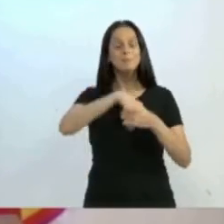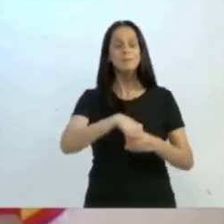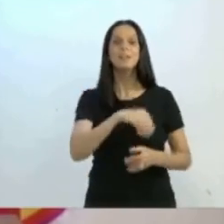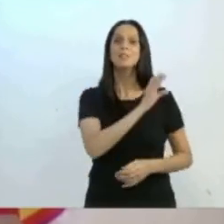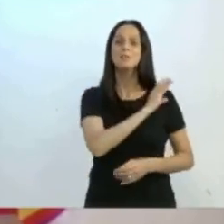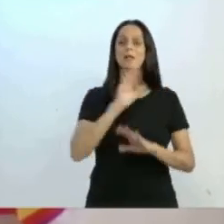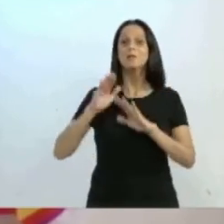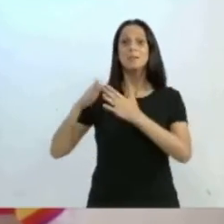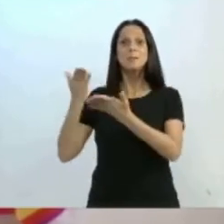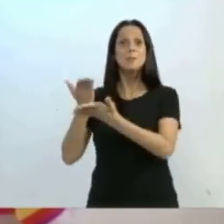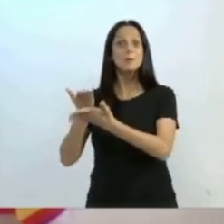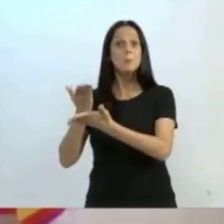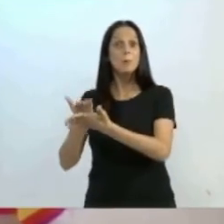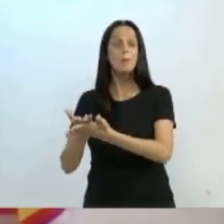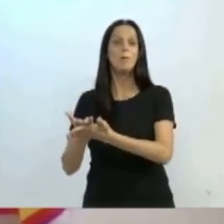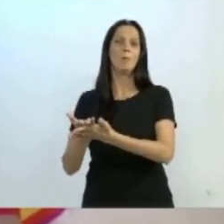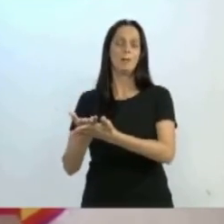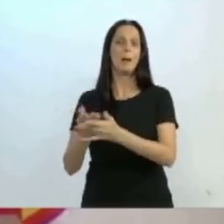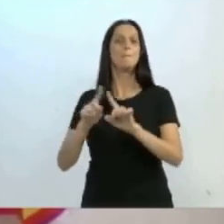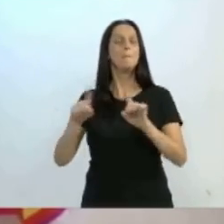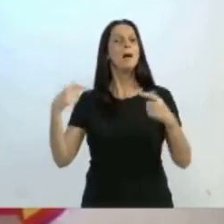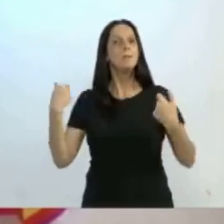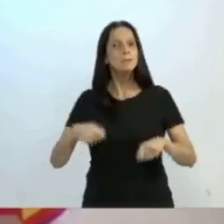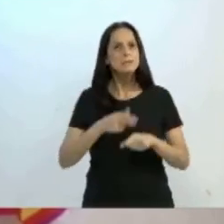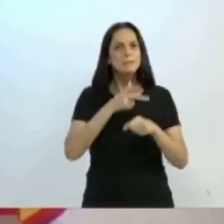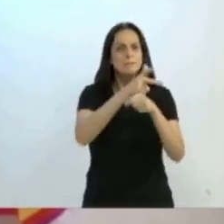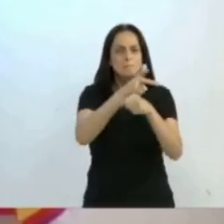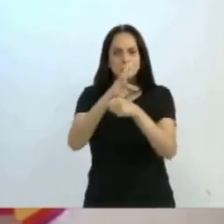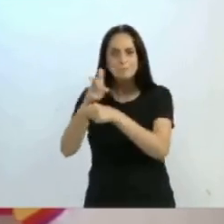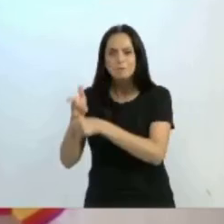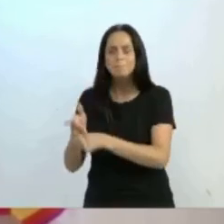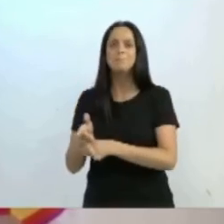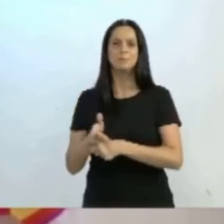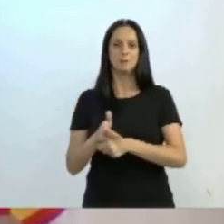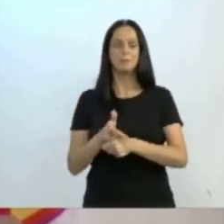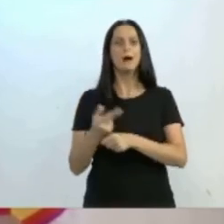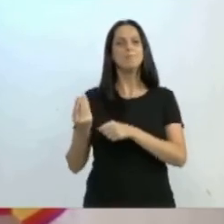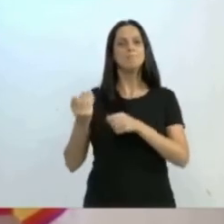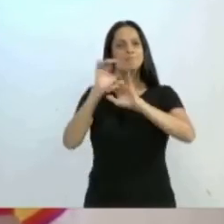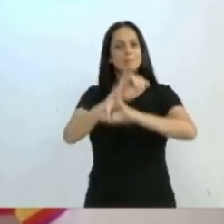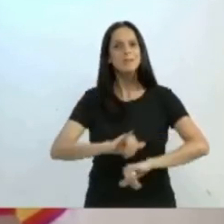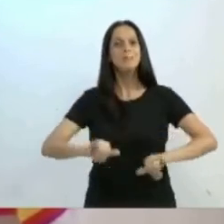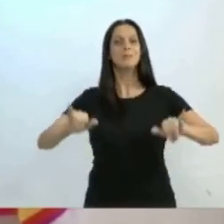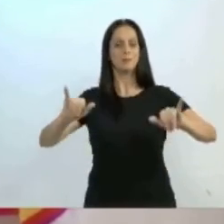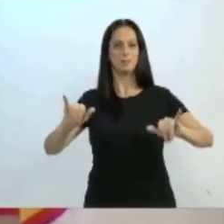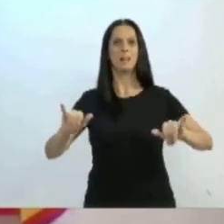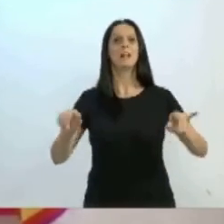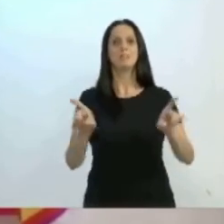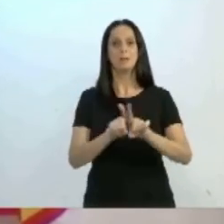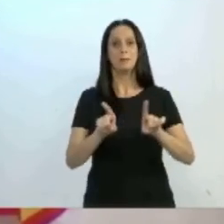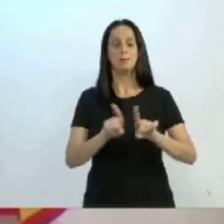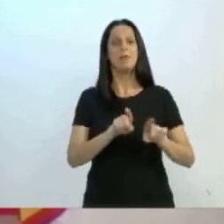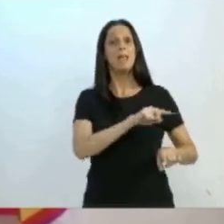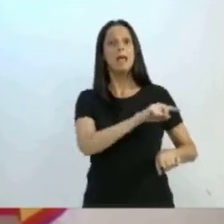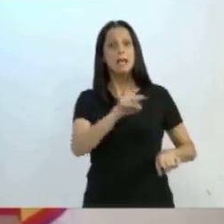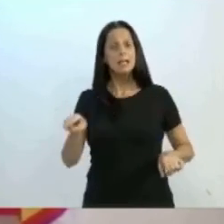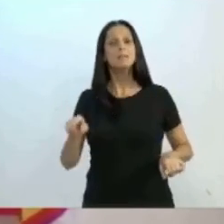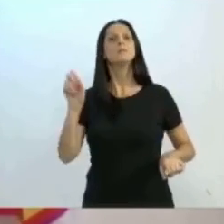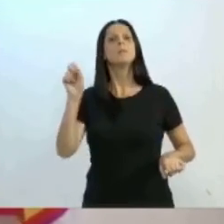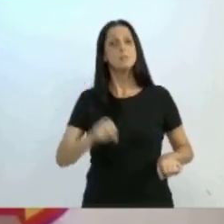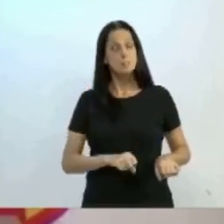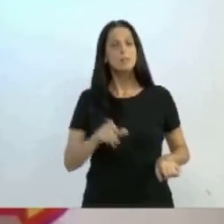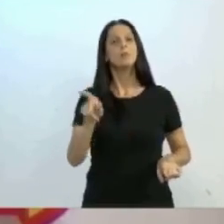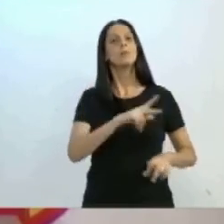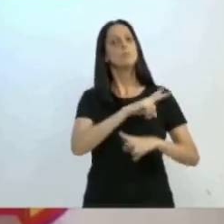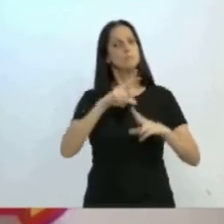nas nossas escolas basta que a gente tenha este olhar né E aí de novo repito méritos sim dos